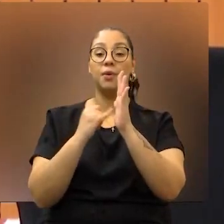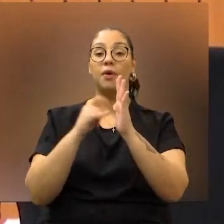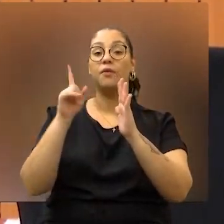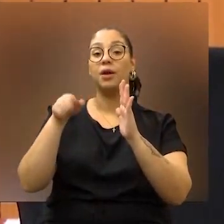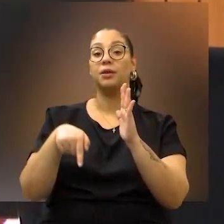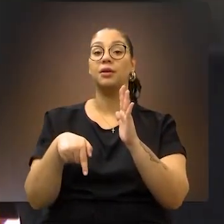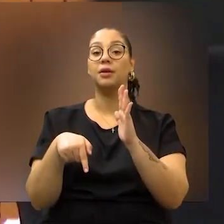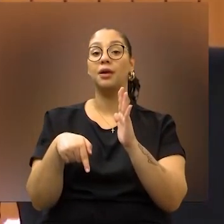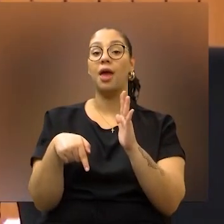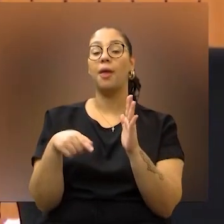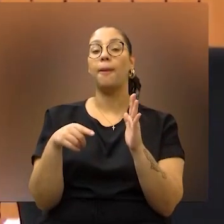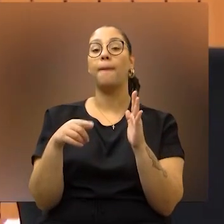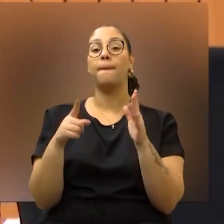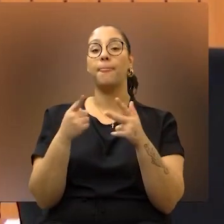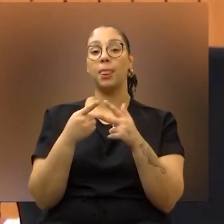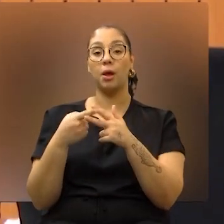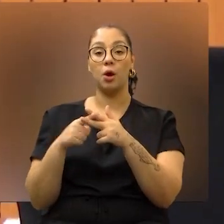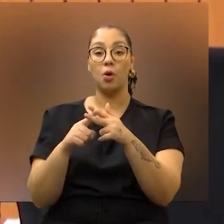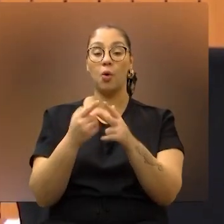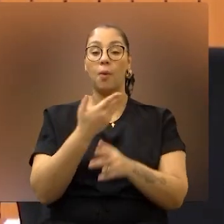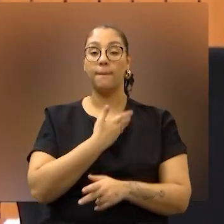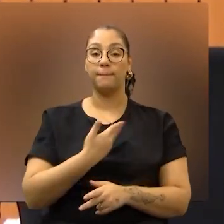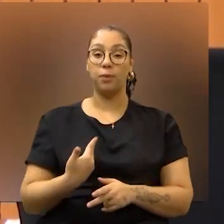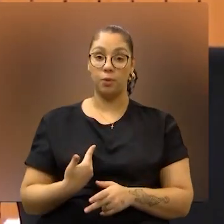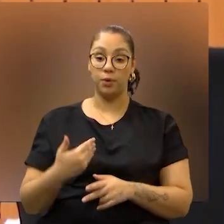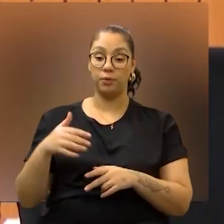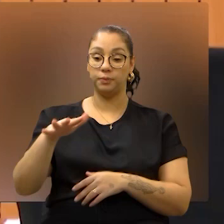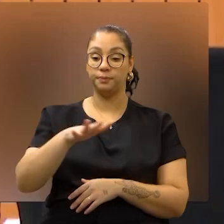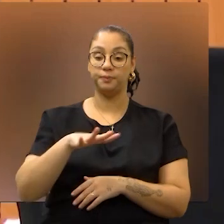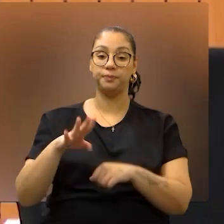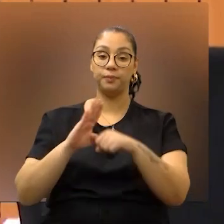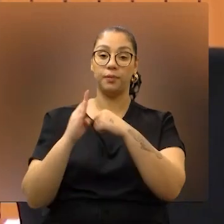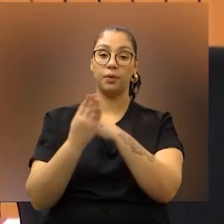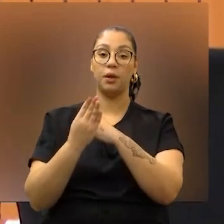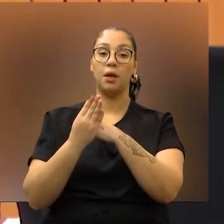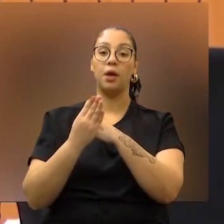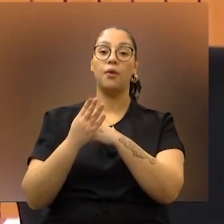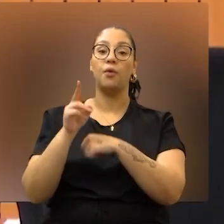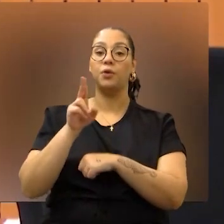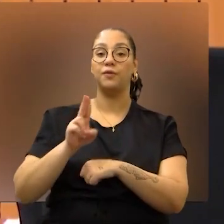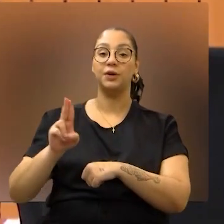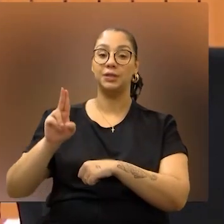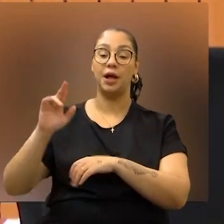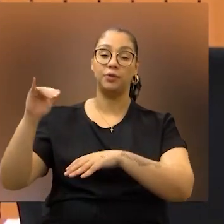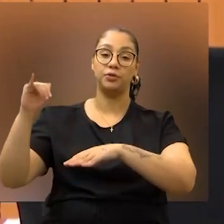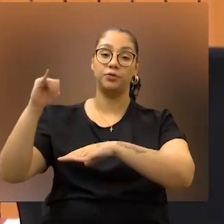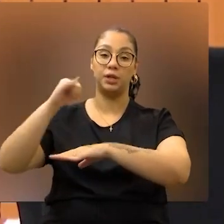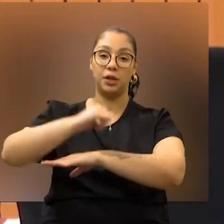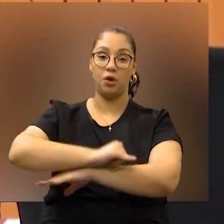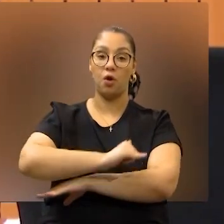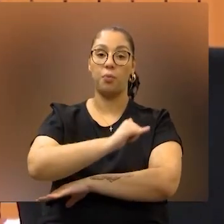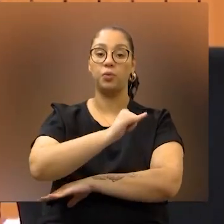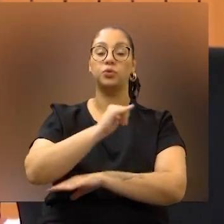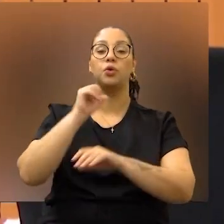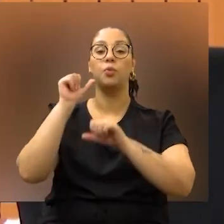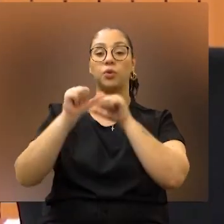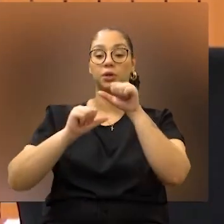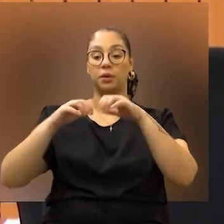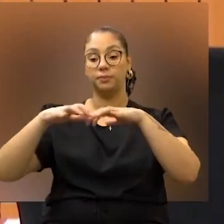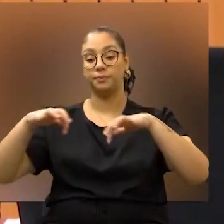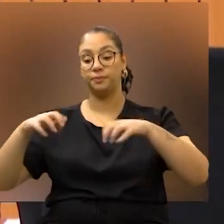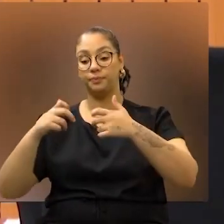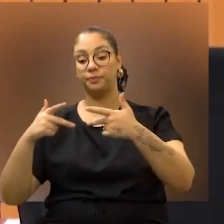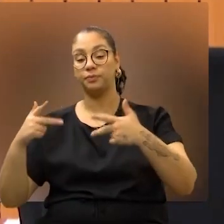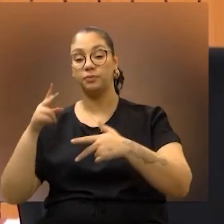imóvel em que se situam equipamentos públicos comunitários, no loteamento Parque Universitário de Viracopos, transferindo